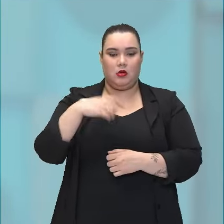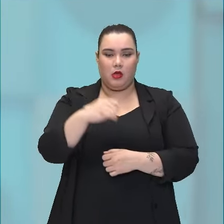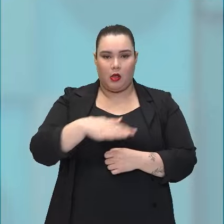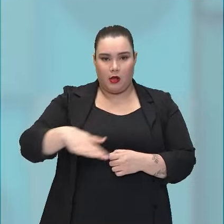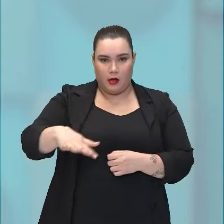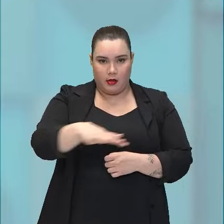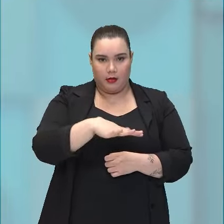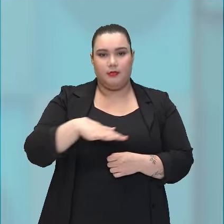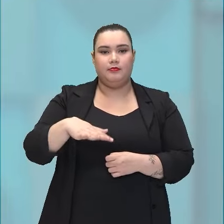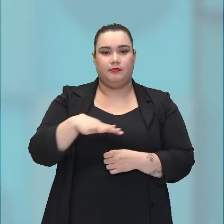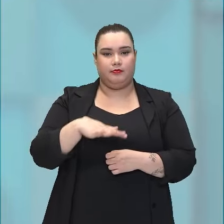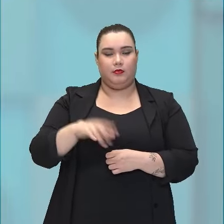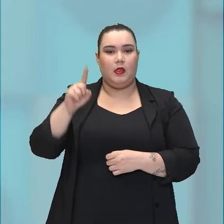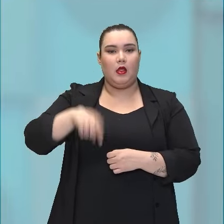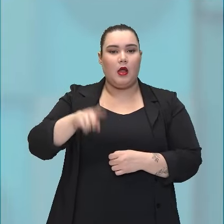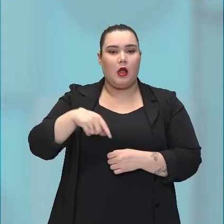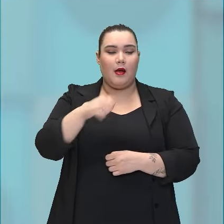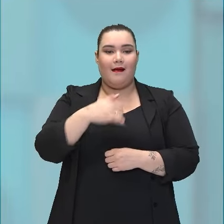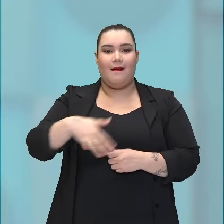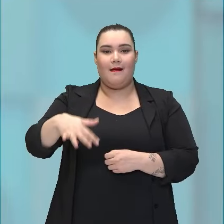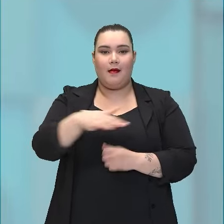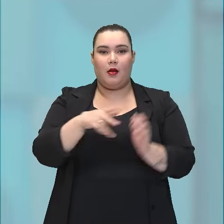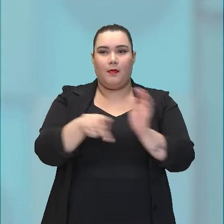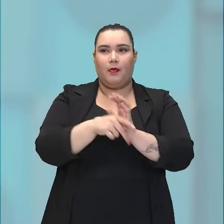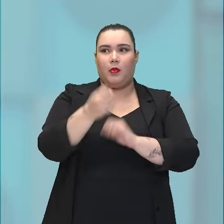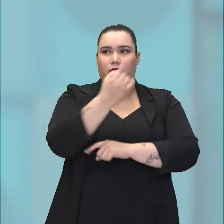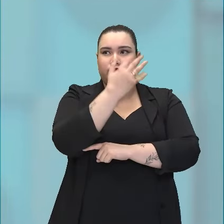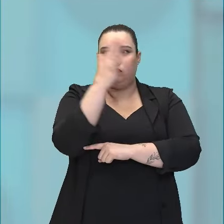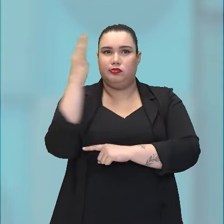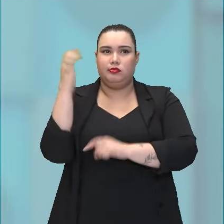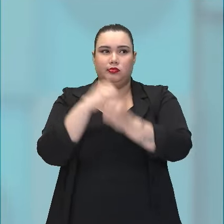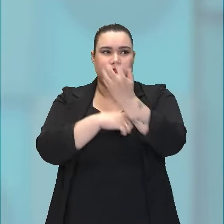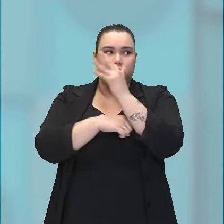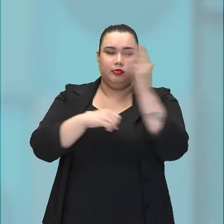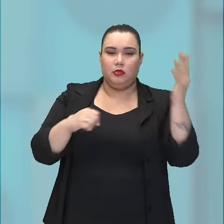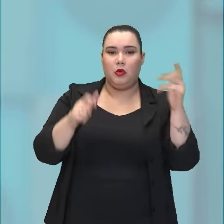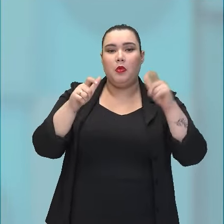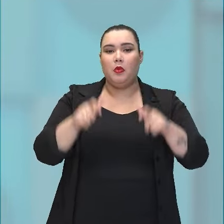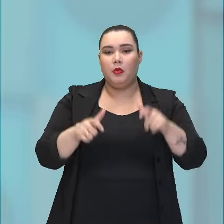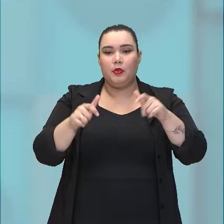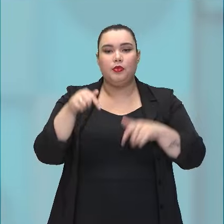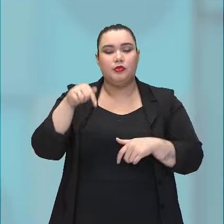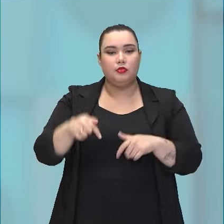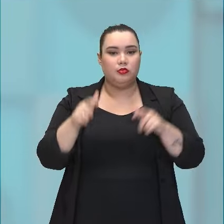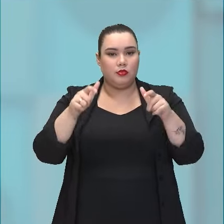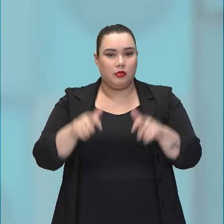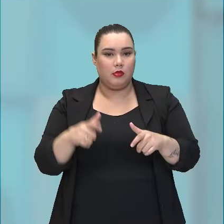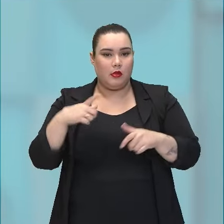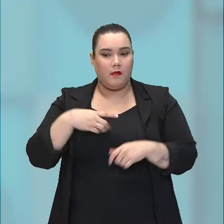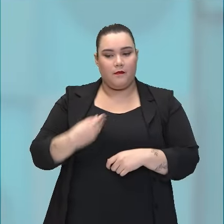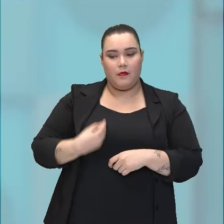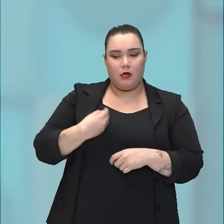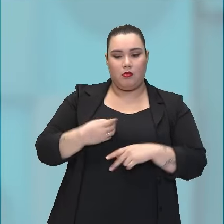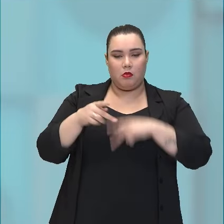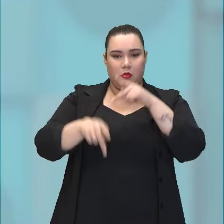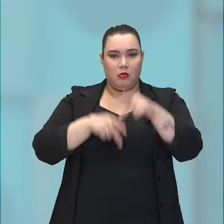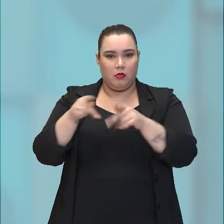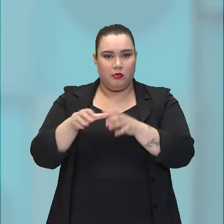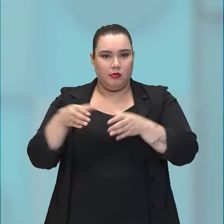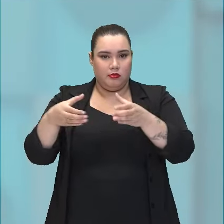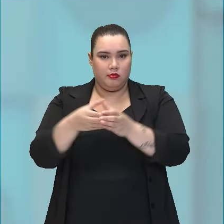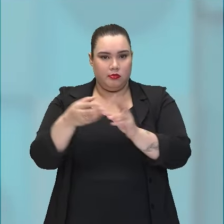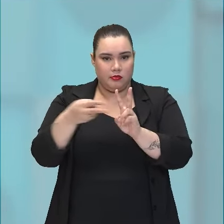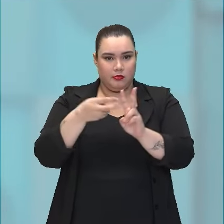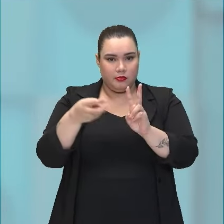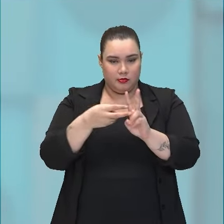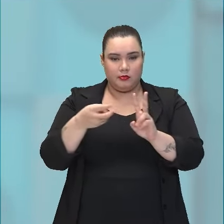espaço, percebo que é um espaço da floresta, exatamente onde essa tribo vivia, certo? Onde esse grupo,